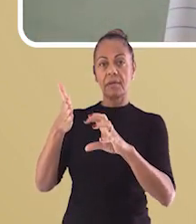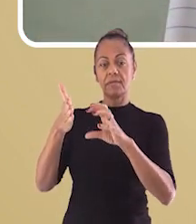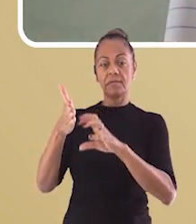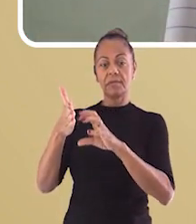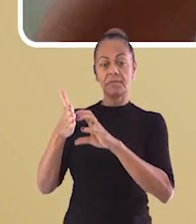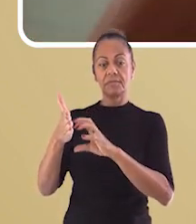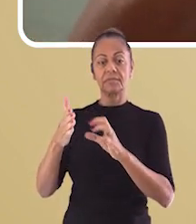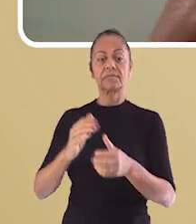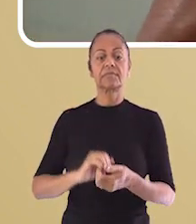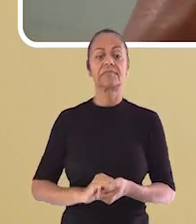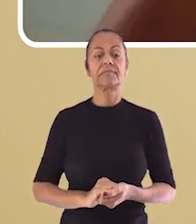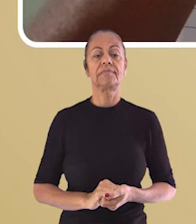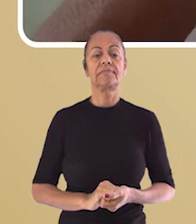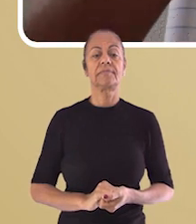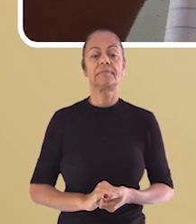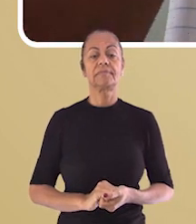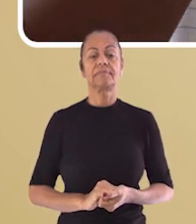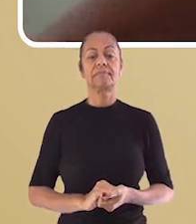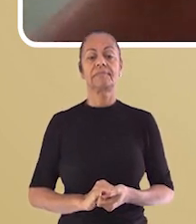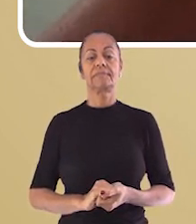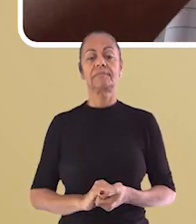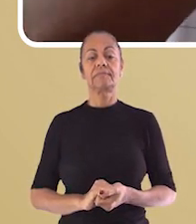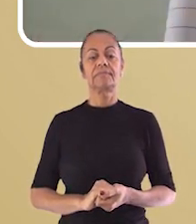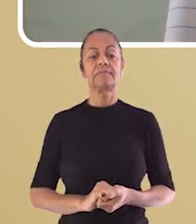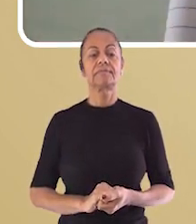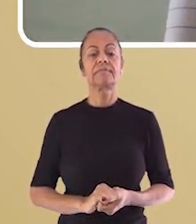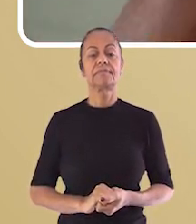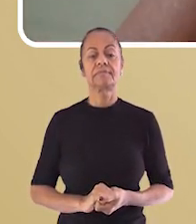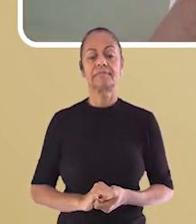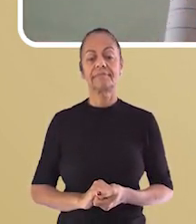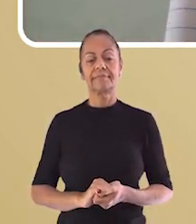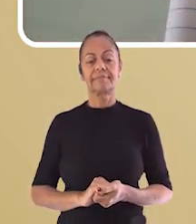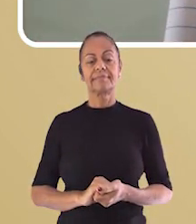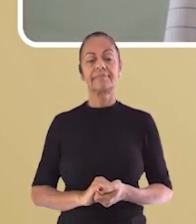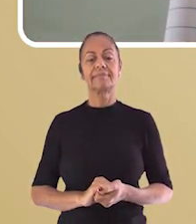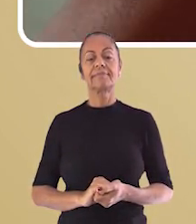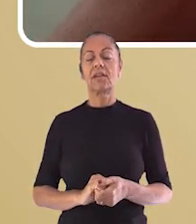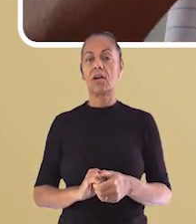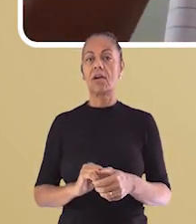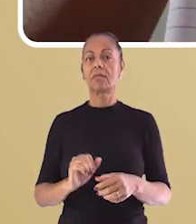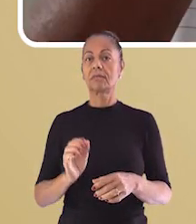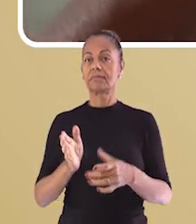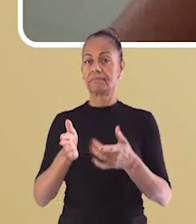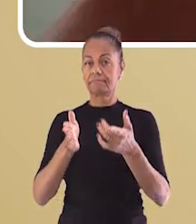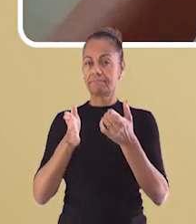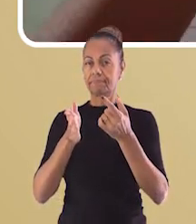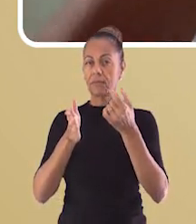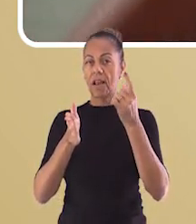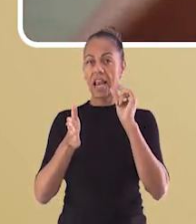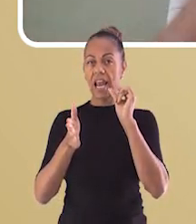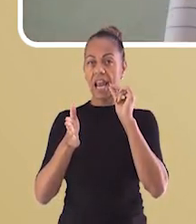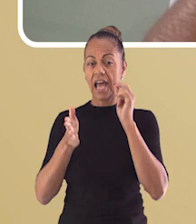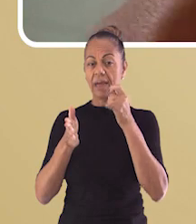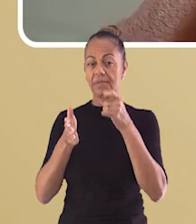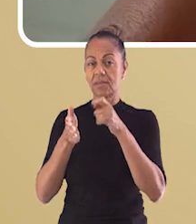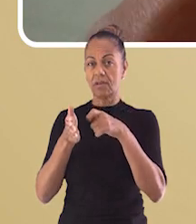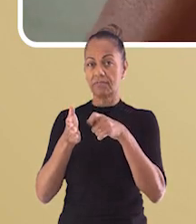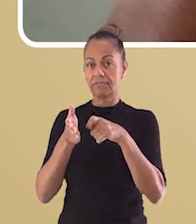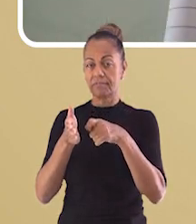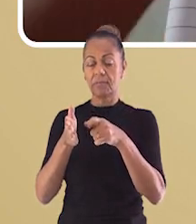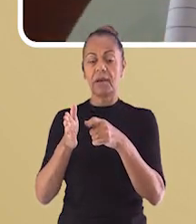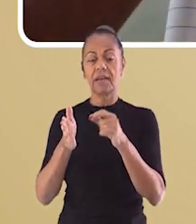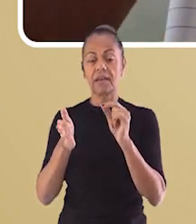montanha, planalto, depressão e planície. O espacinho que eu marquei lá com lápis para fazer o recorte,